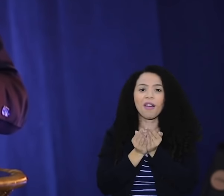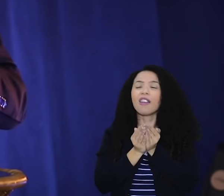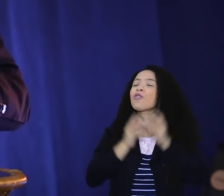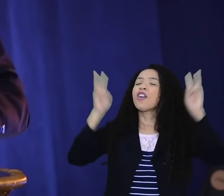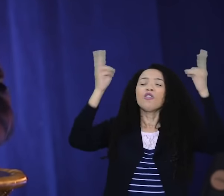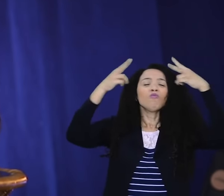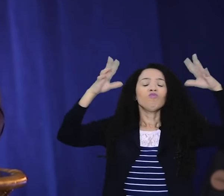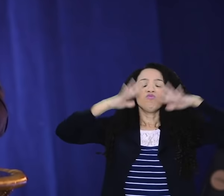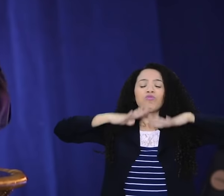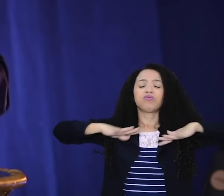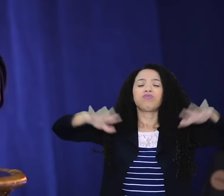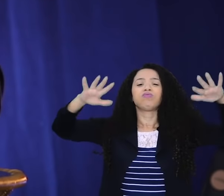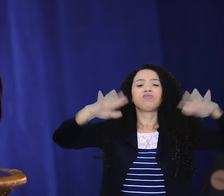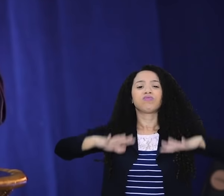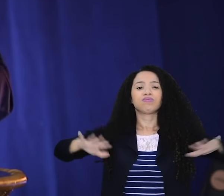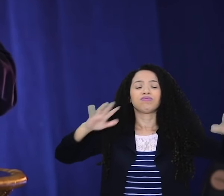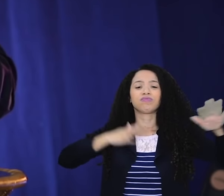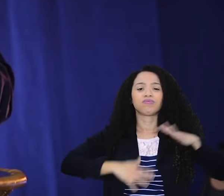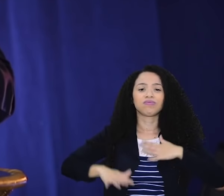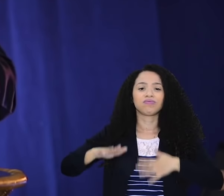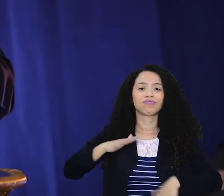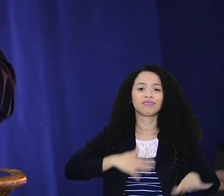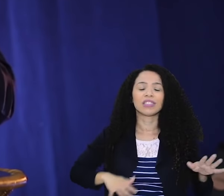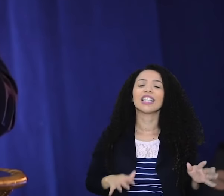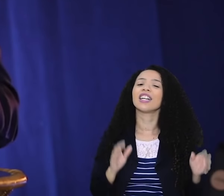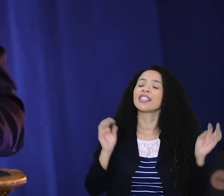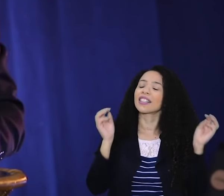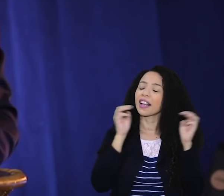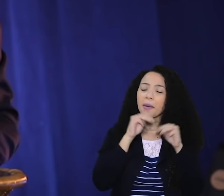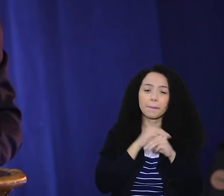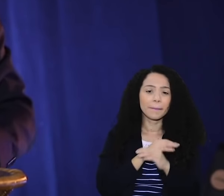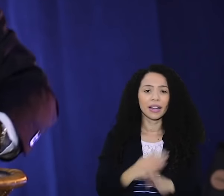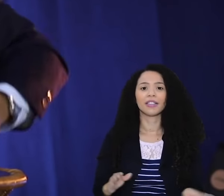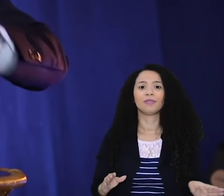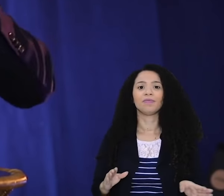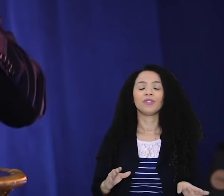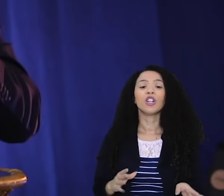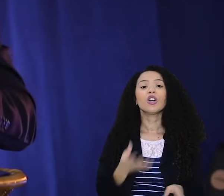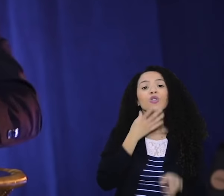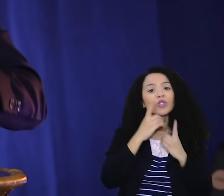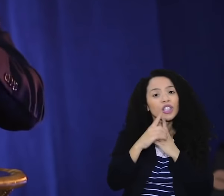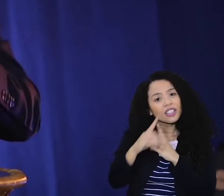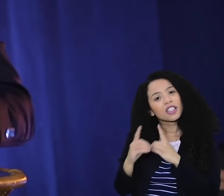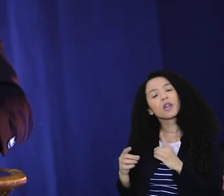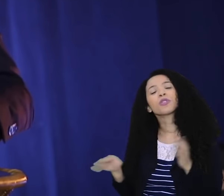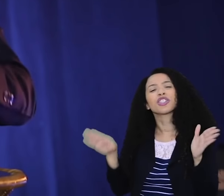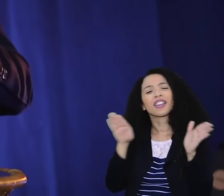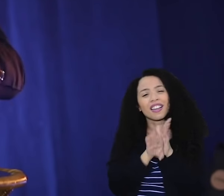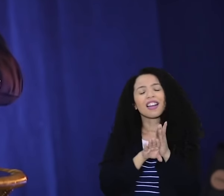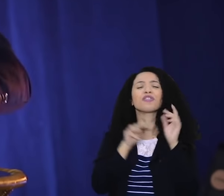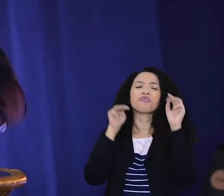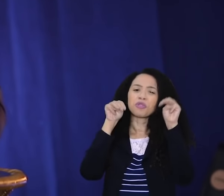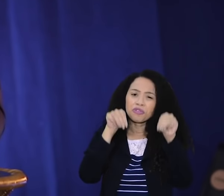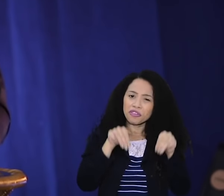e a tempestade se acalmou e a jornada foi concluída. O texto diz assim, e eles chegaram ao fim